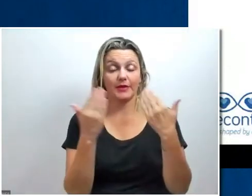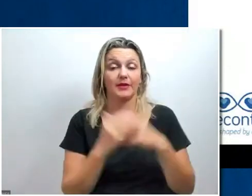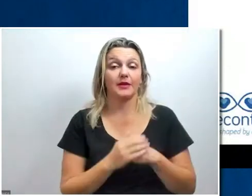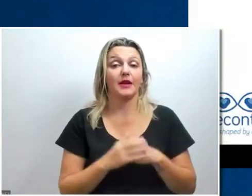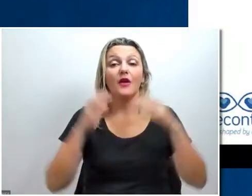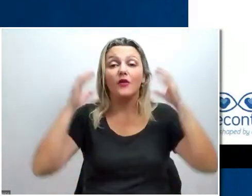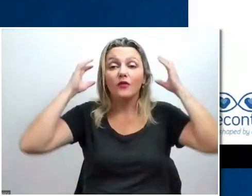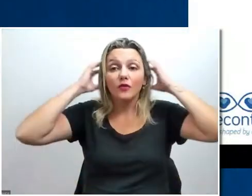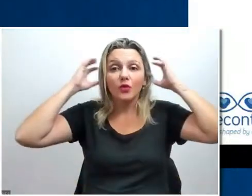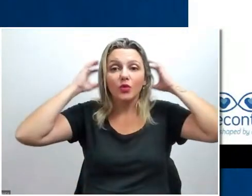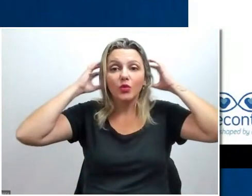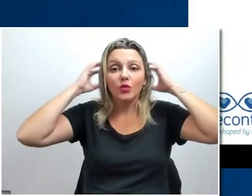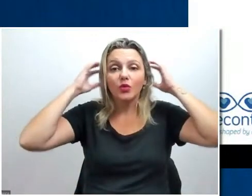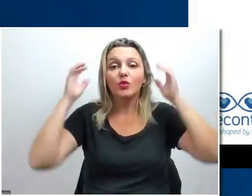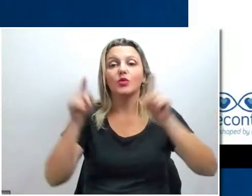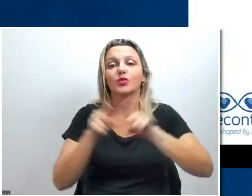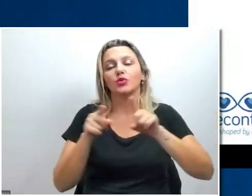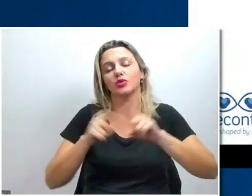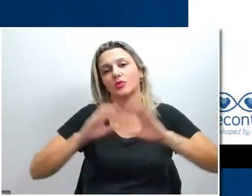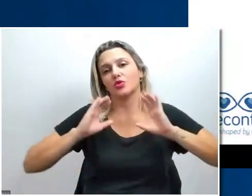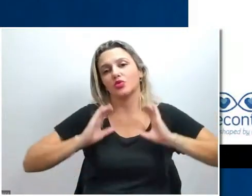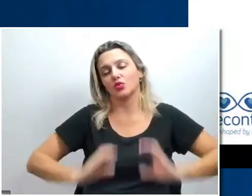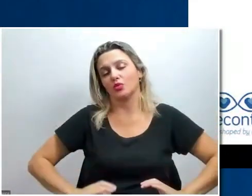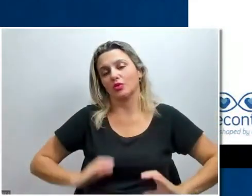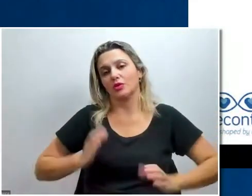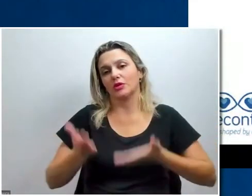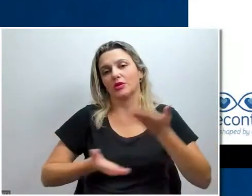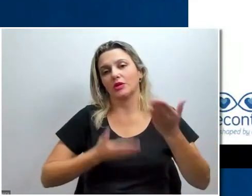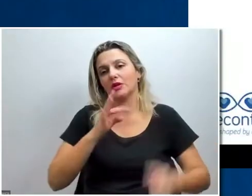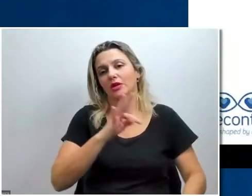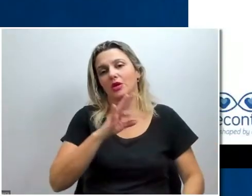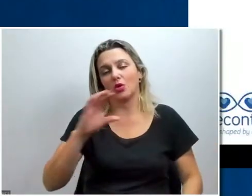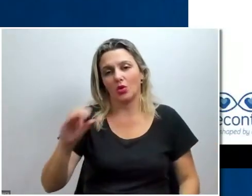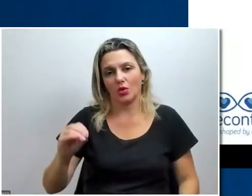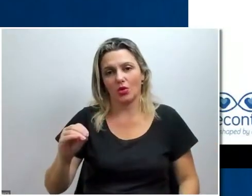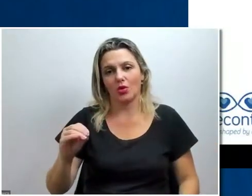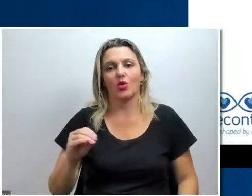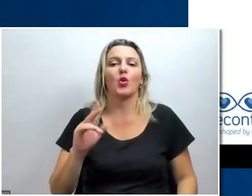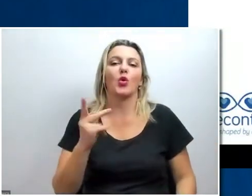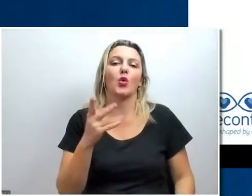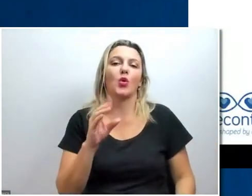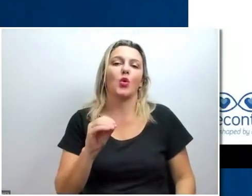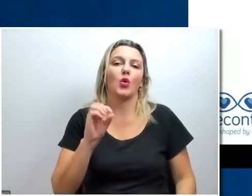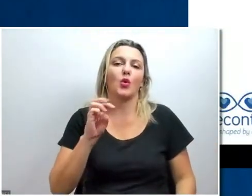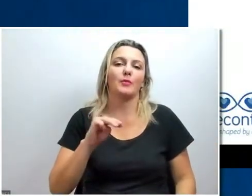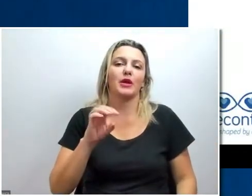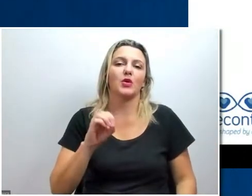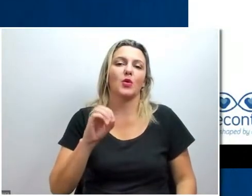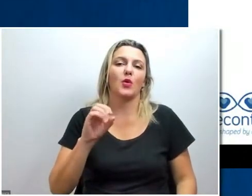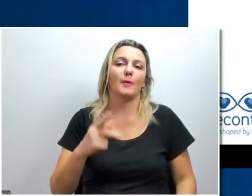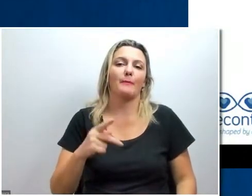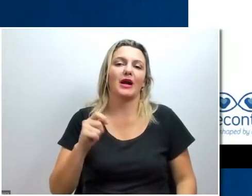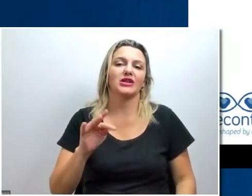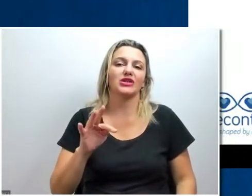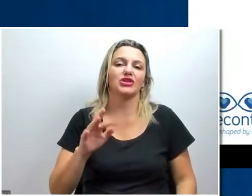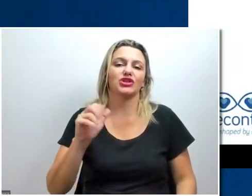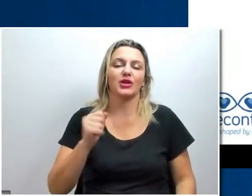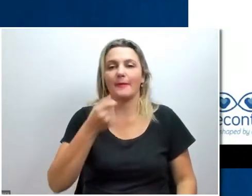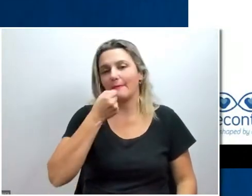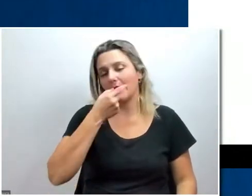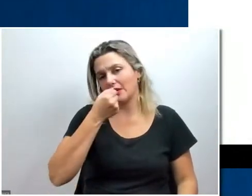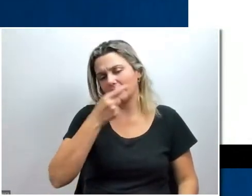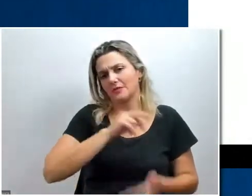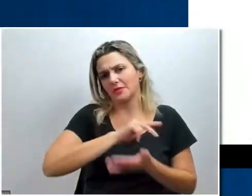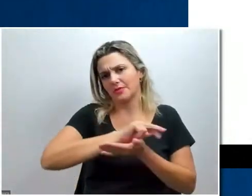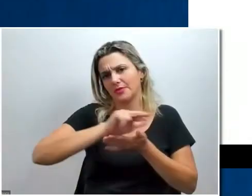fonoterapia, terapia comportamental, terapia ocupacional, homeopatia, medicamentos, canabinoides, etc, etc,